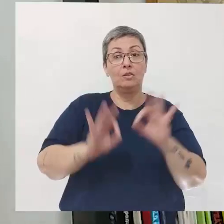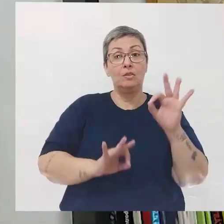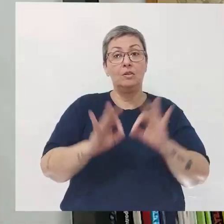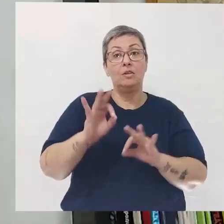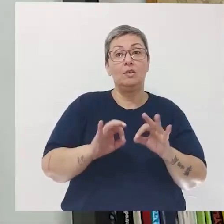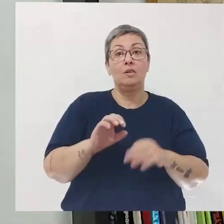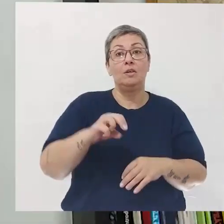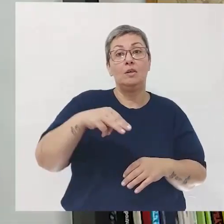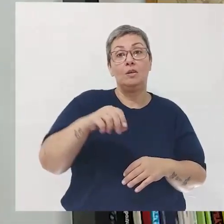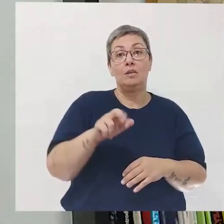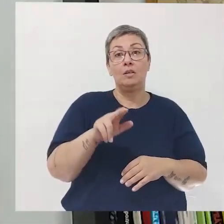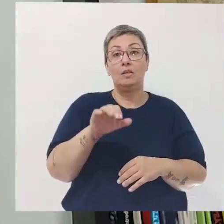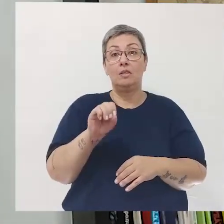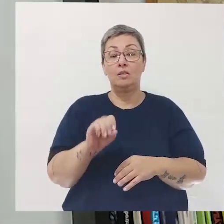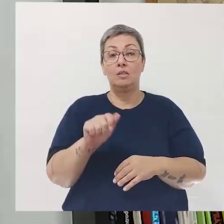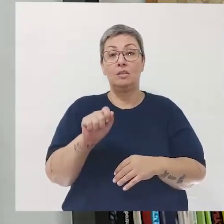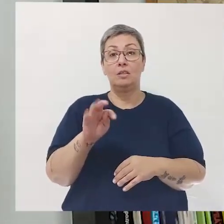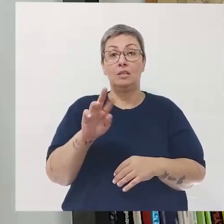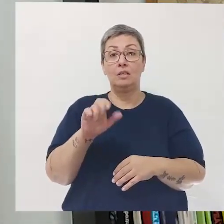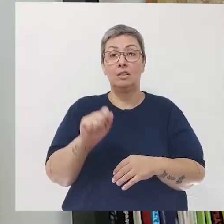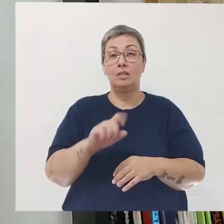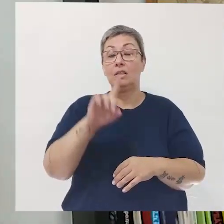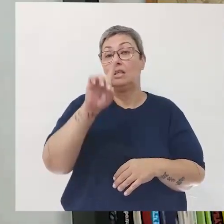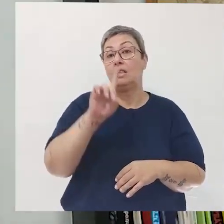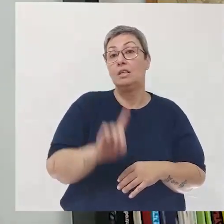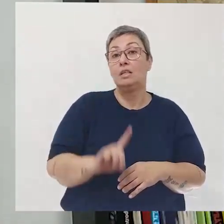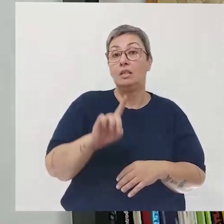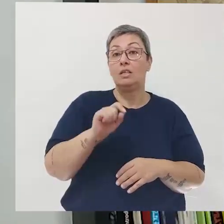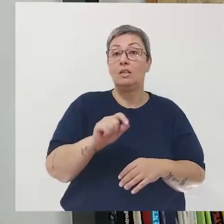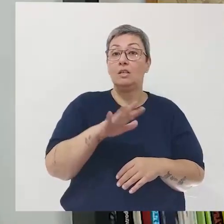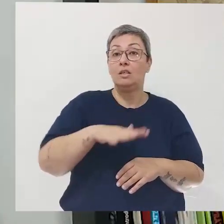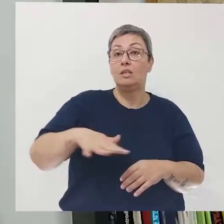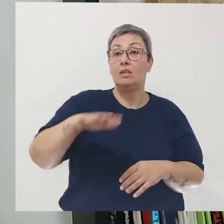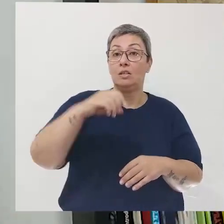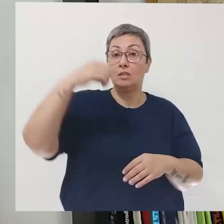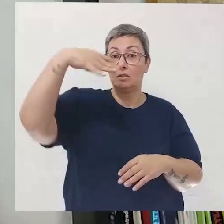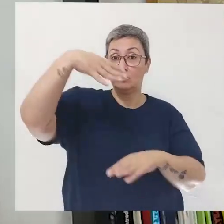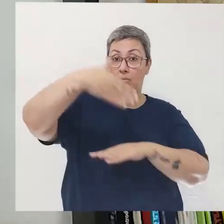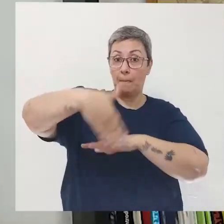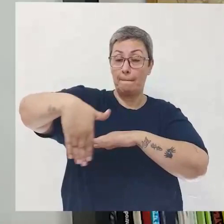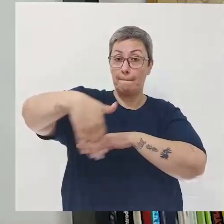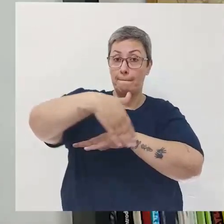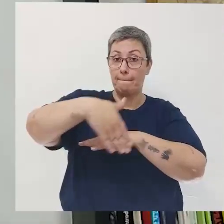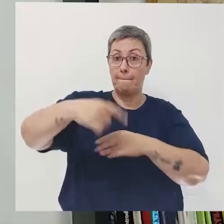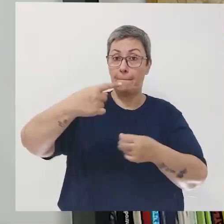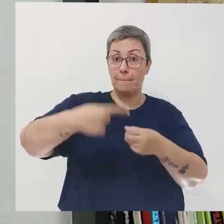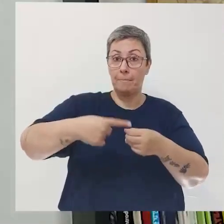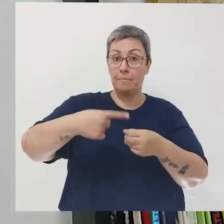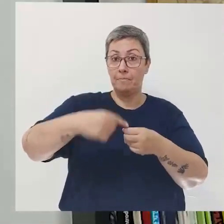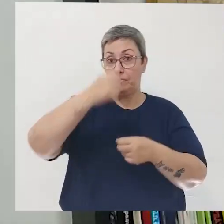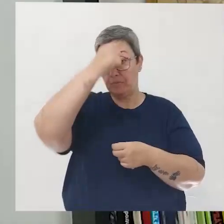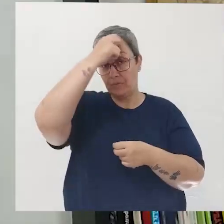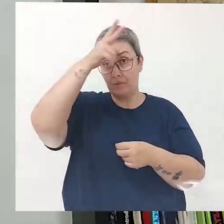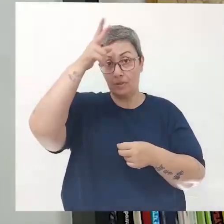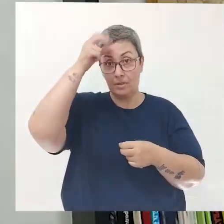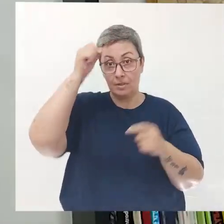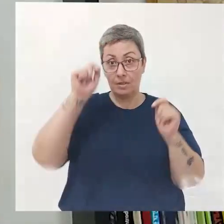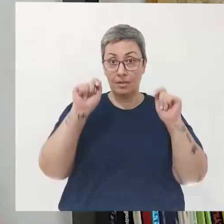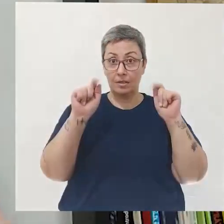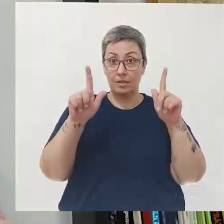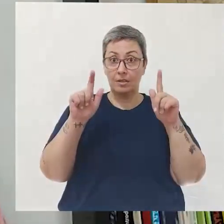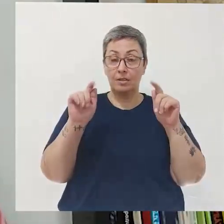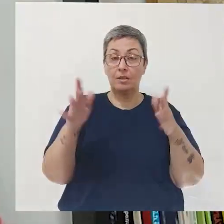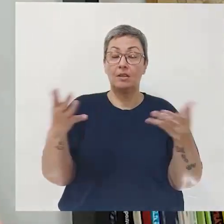que é produzido pelo senhor Mário Arata, que é diretor do Departamento de Iluminação Pública da Prefeitura de